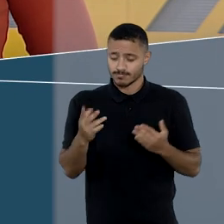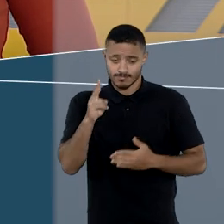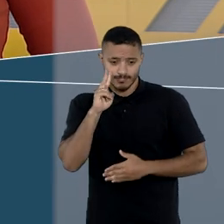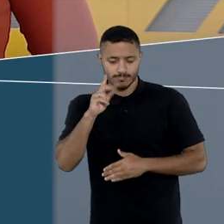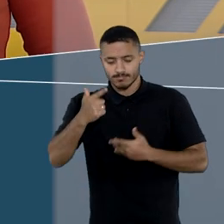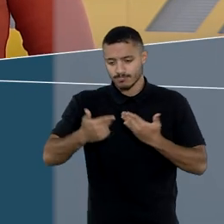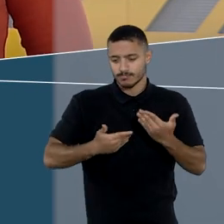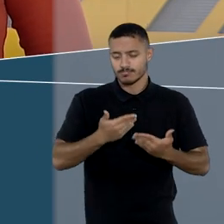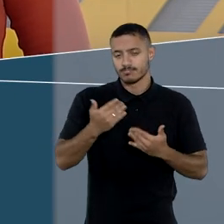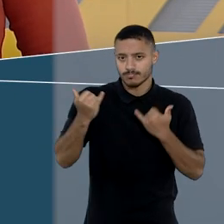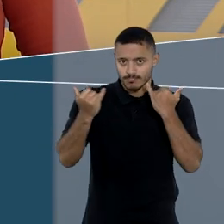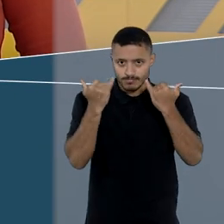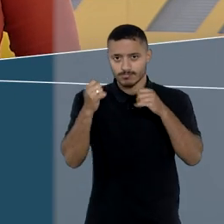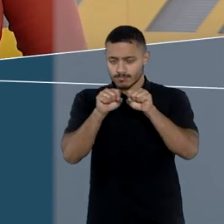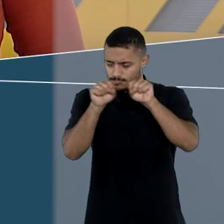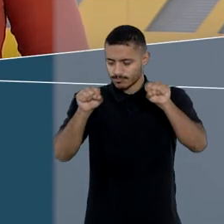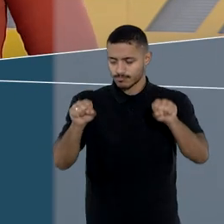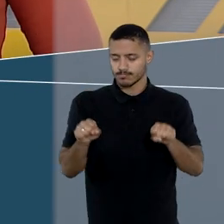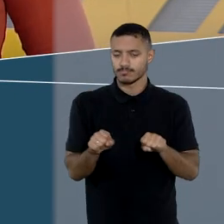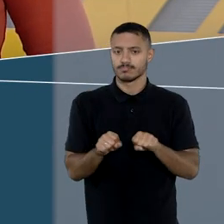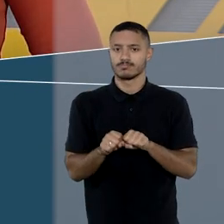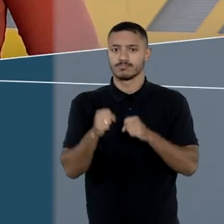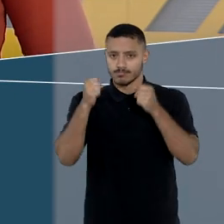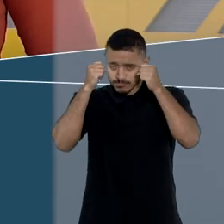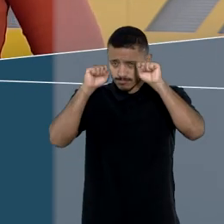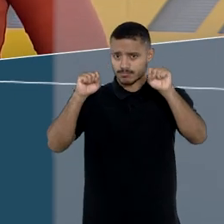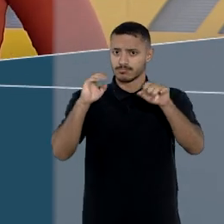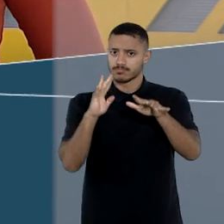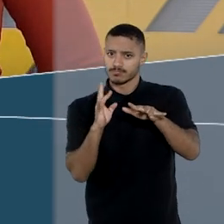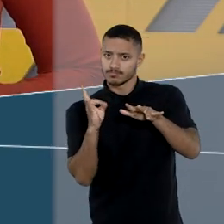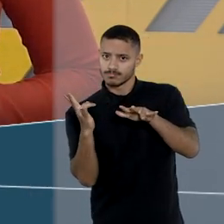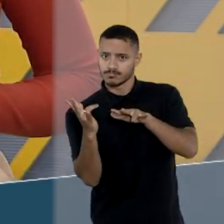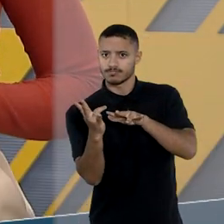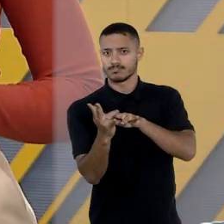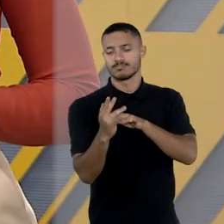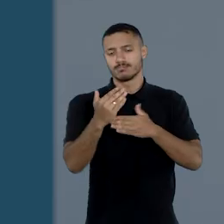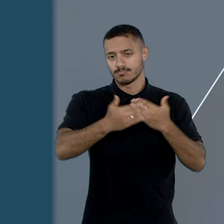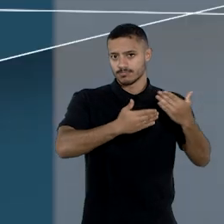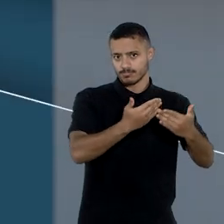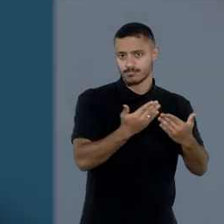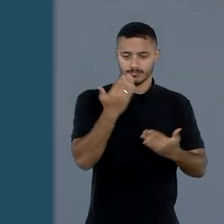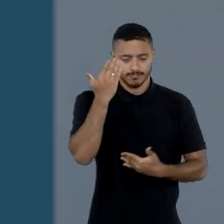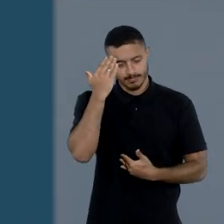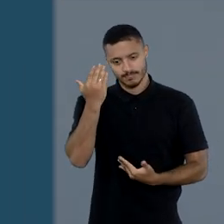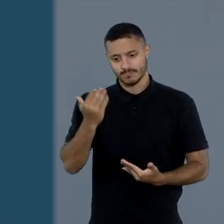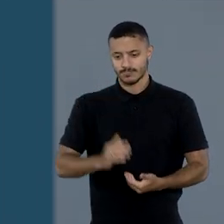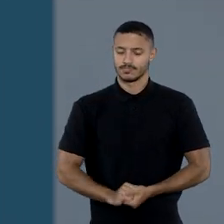outras notícias no site do Tribunal e nas nossas redes sociais. Até a próxima!